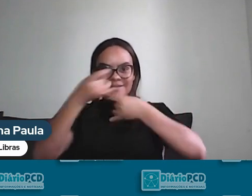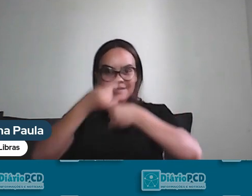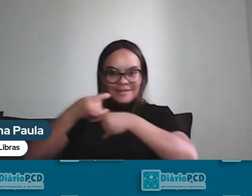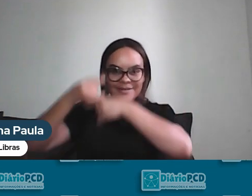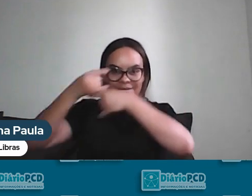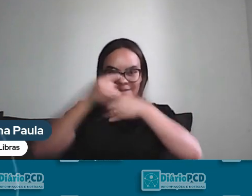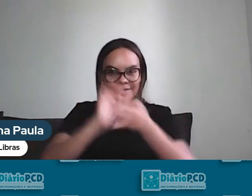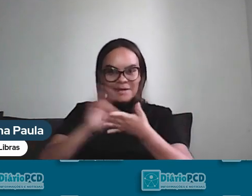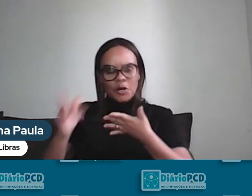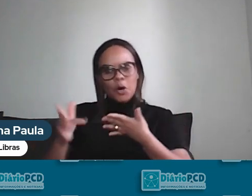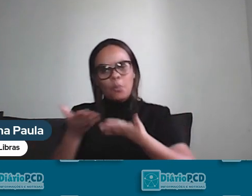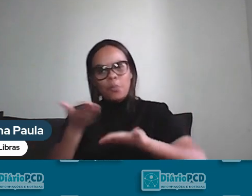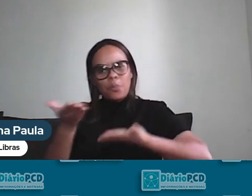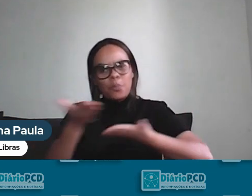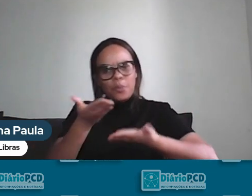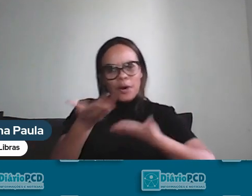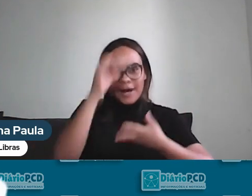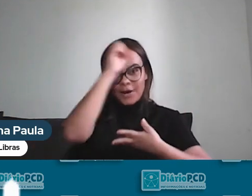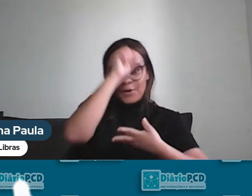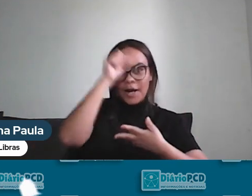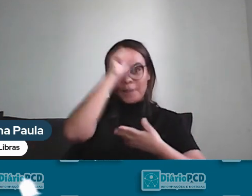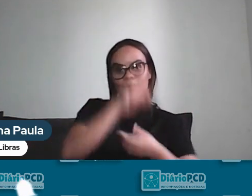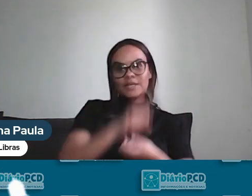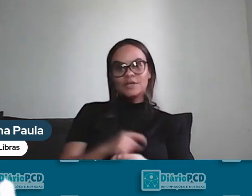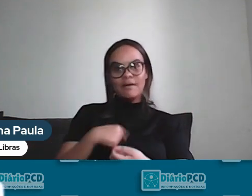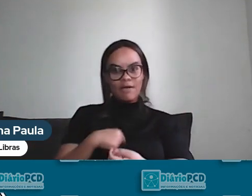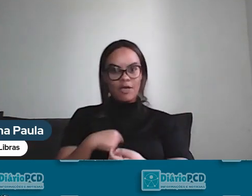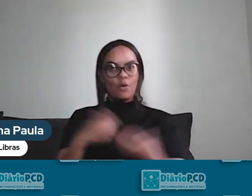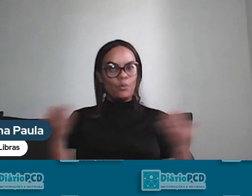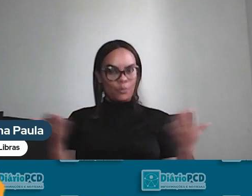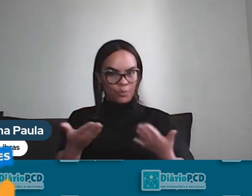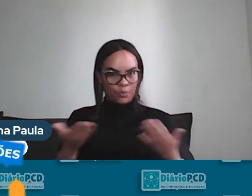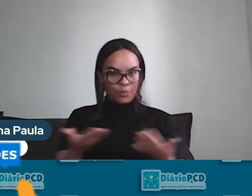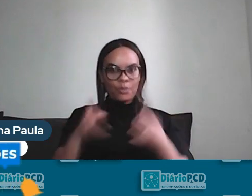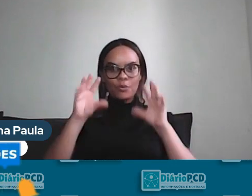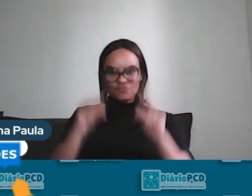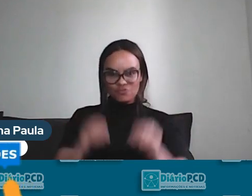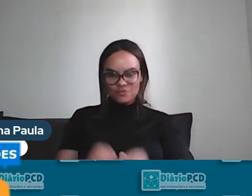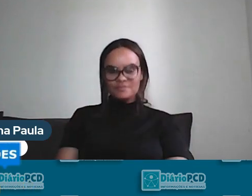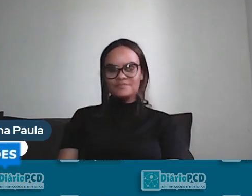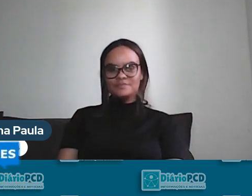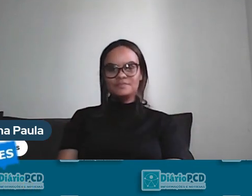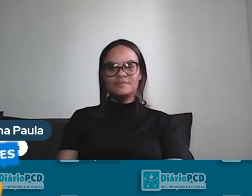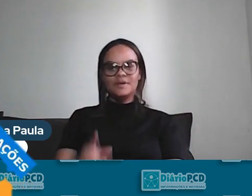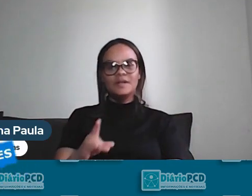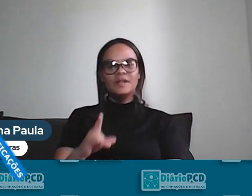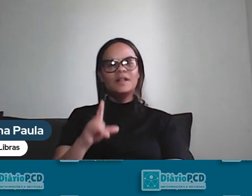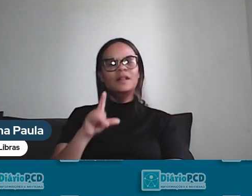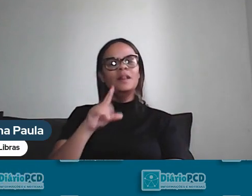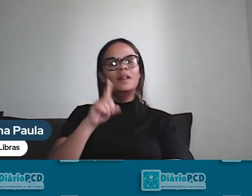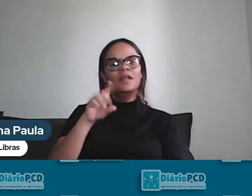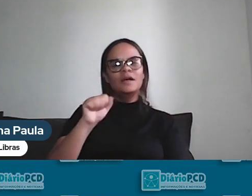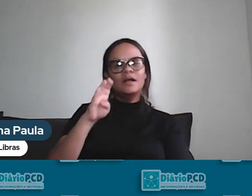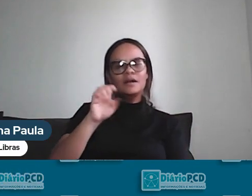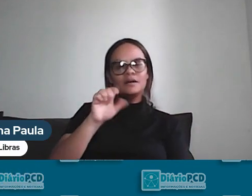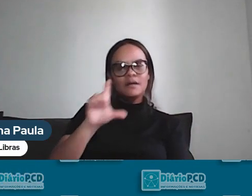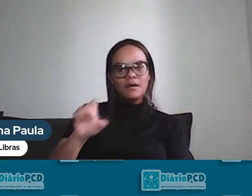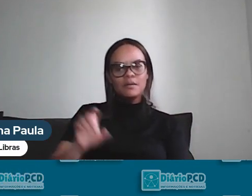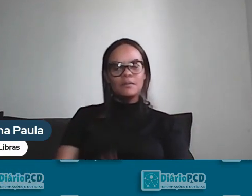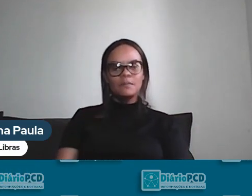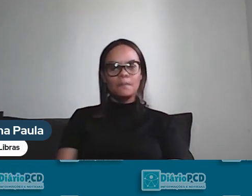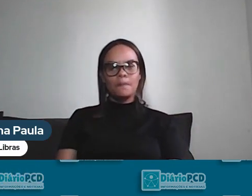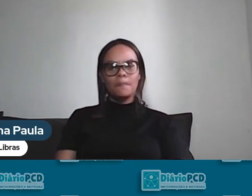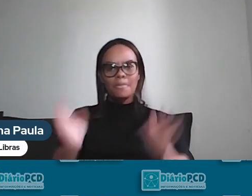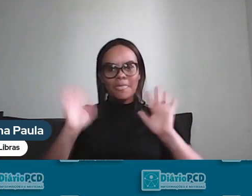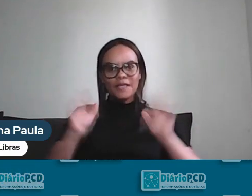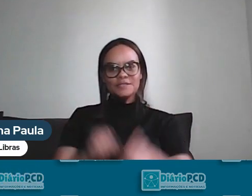mais pessoas aprendam aquilo que eu aprendi na noite de hoje com a doutora Isabel Maior. Muitíssimo obrigado, forte abraço, valeu,